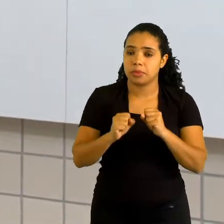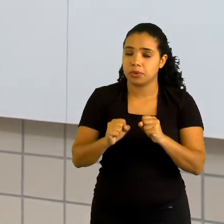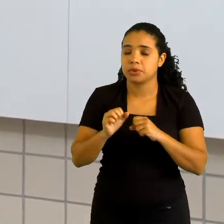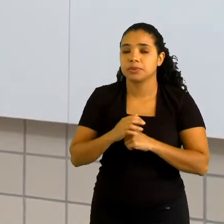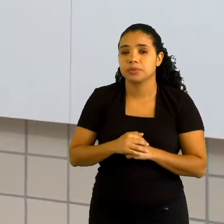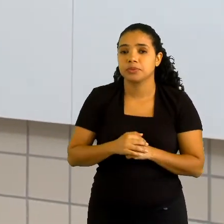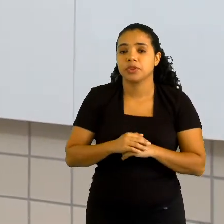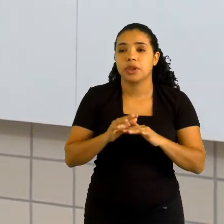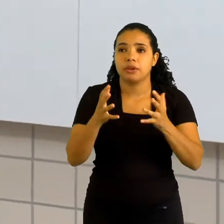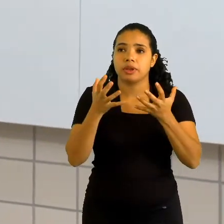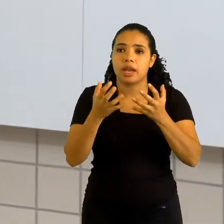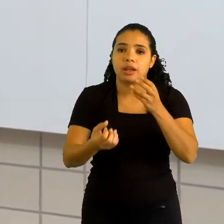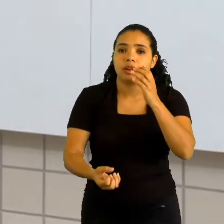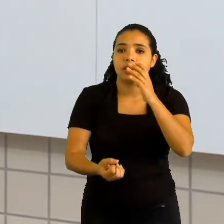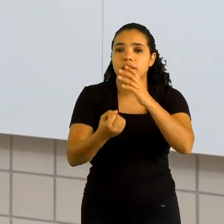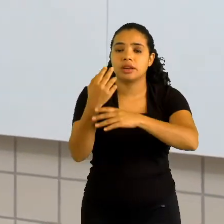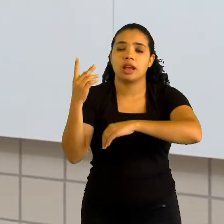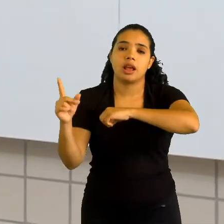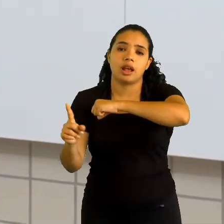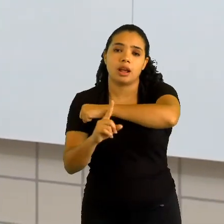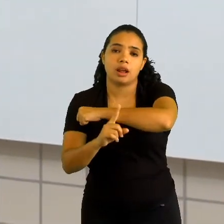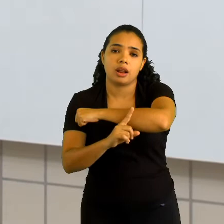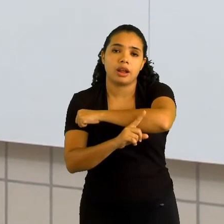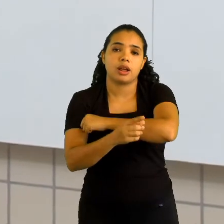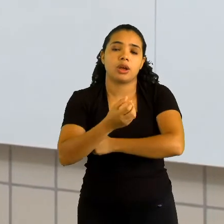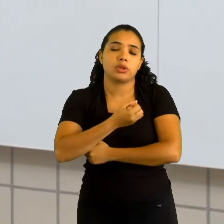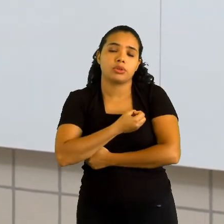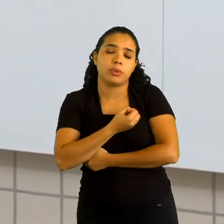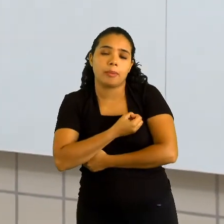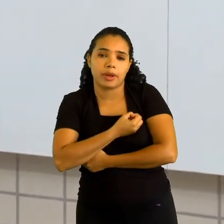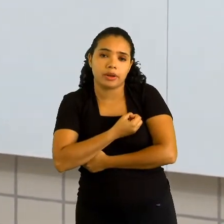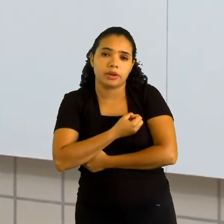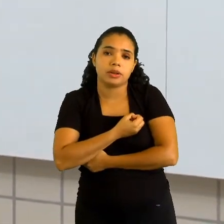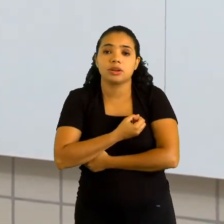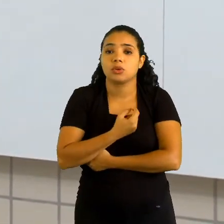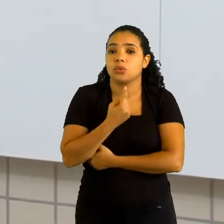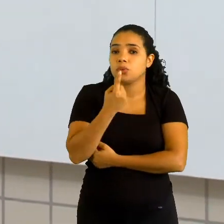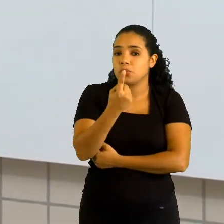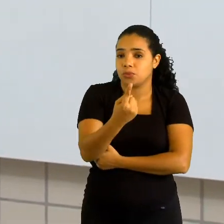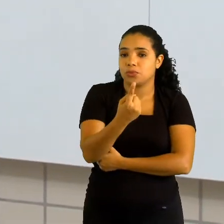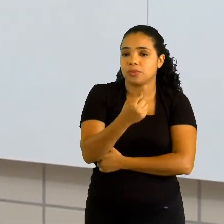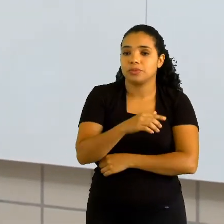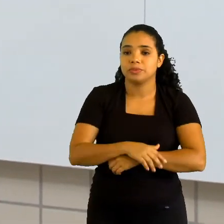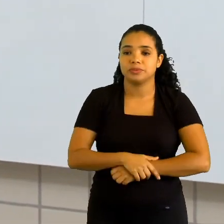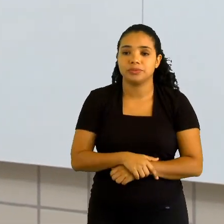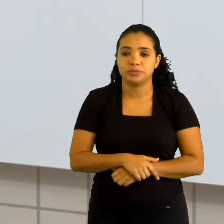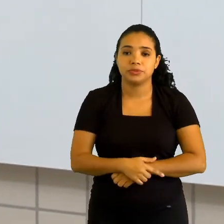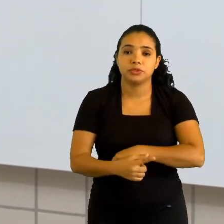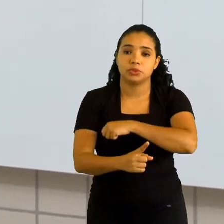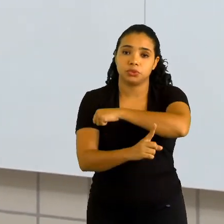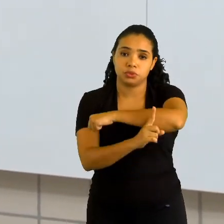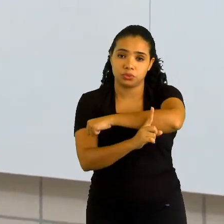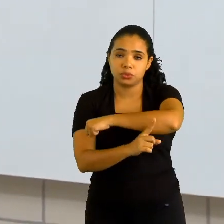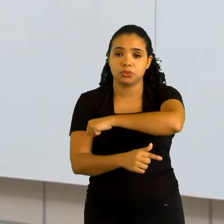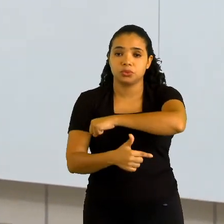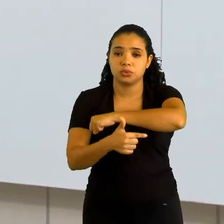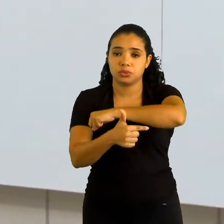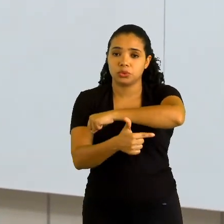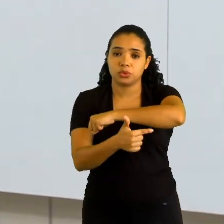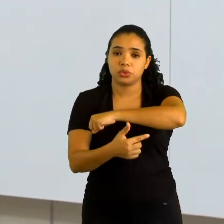quero criar minha reta numérica começando do número 1. Vou começar pelo 1. 1,